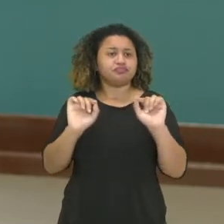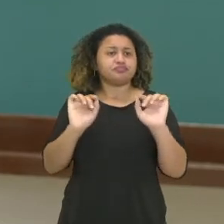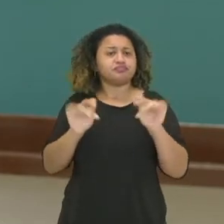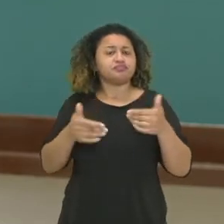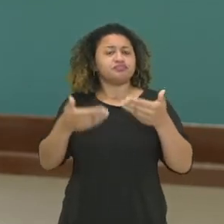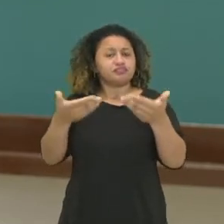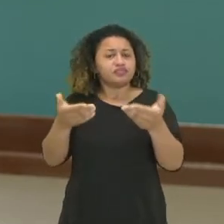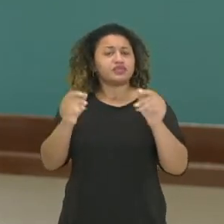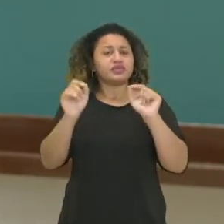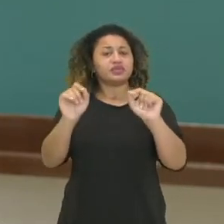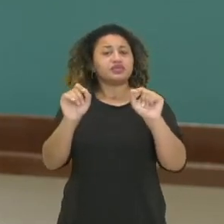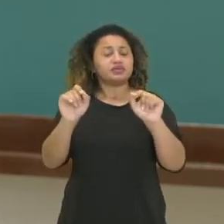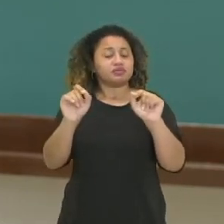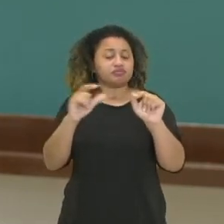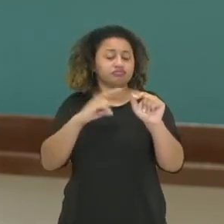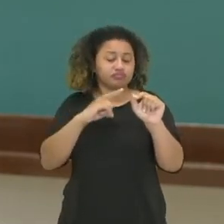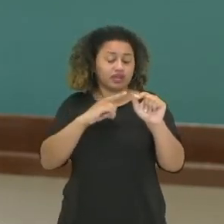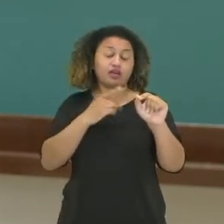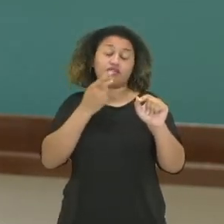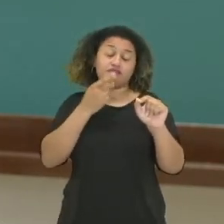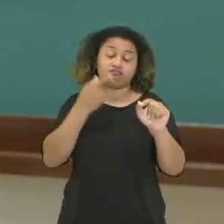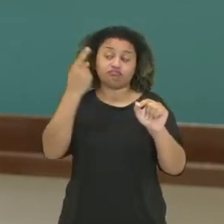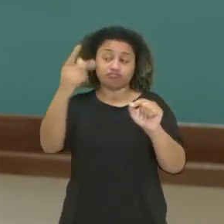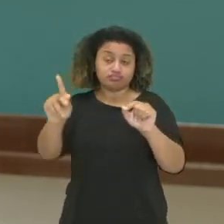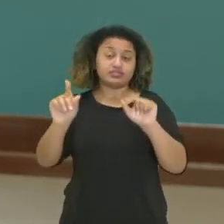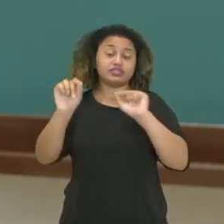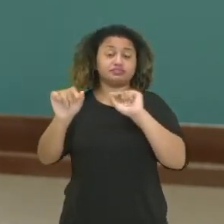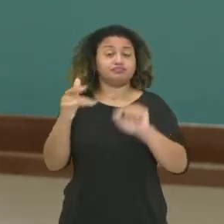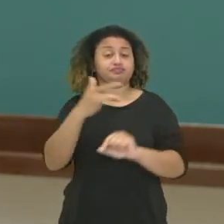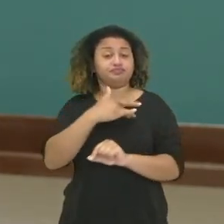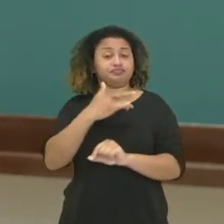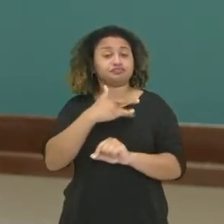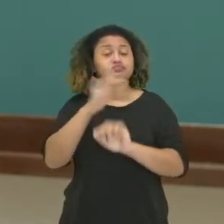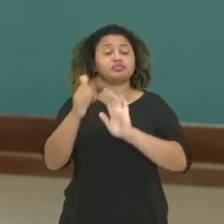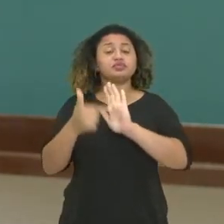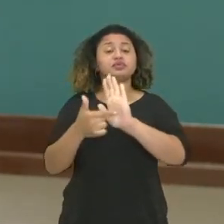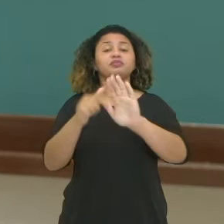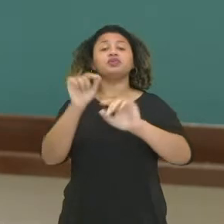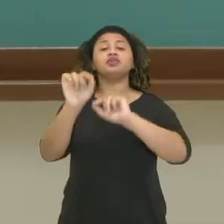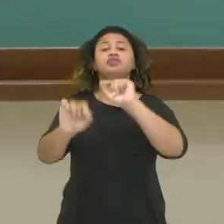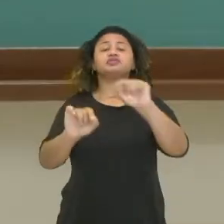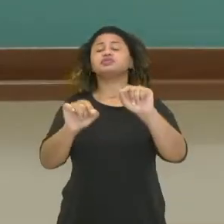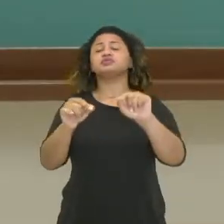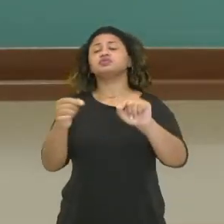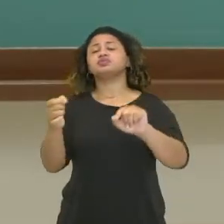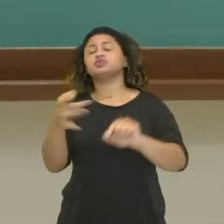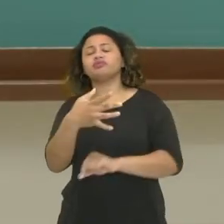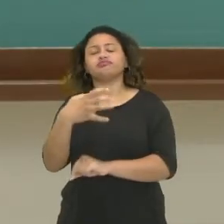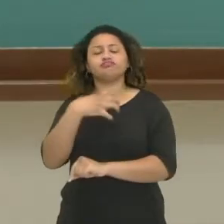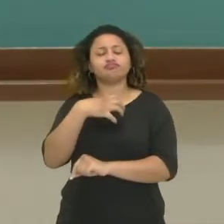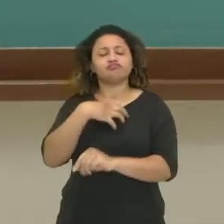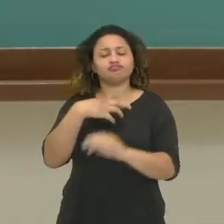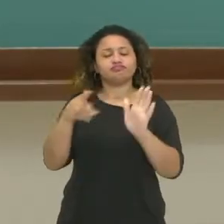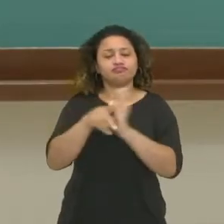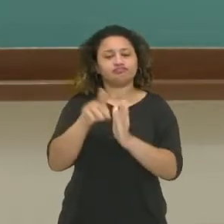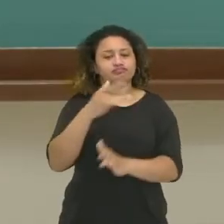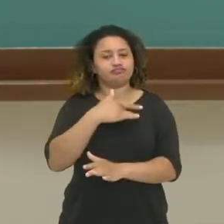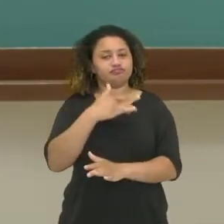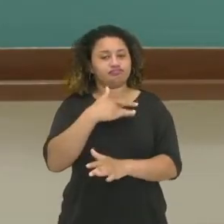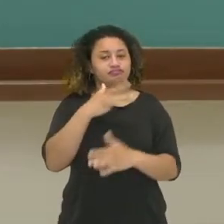dedicatória aqui, no romance, já mostra a nova tônica desse romance realista.